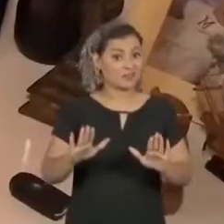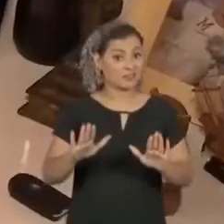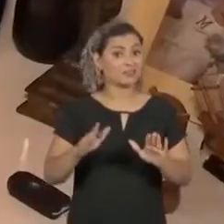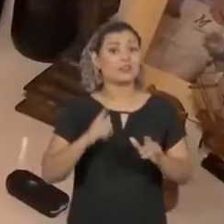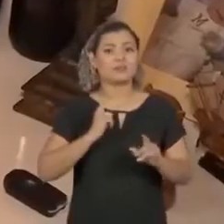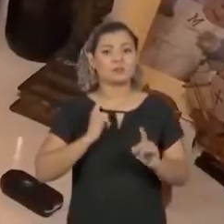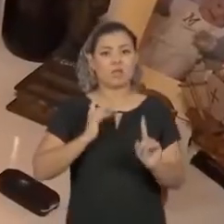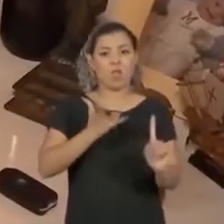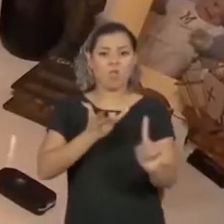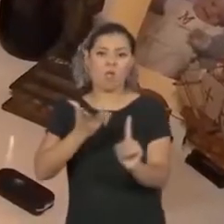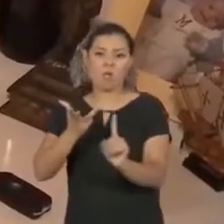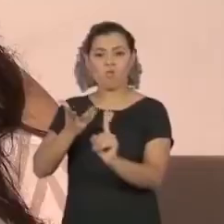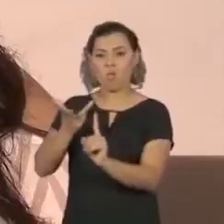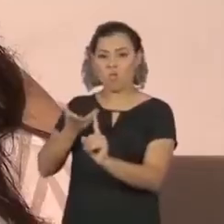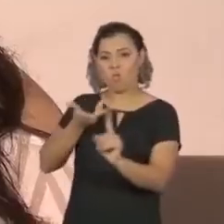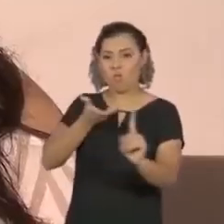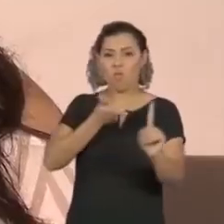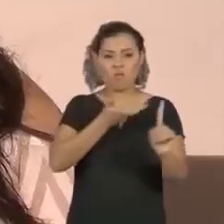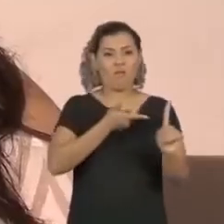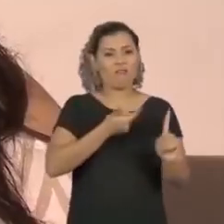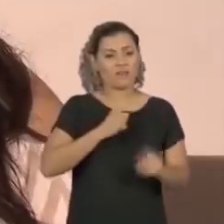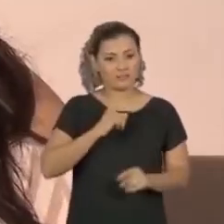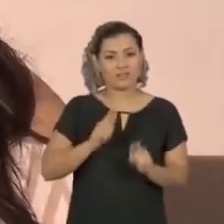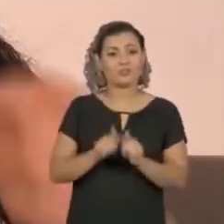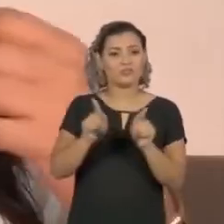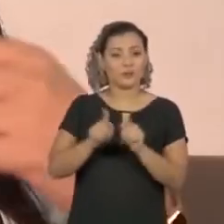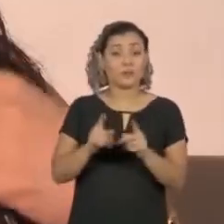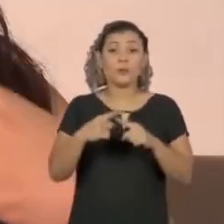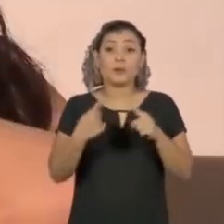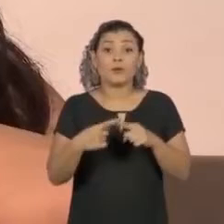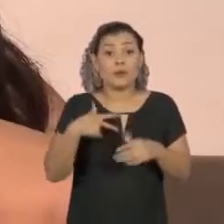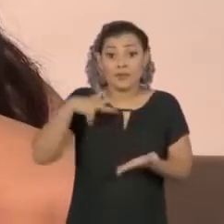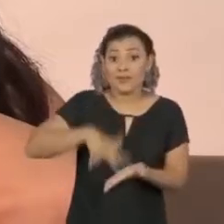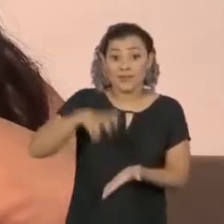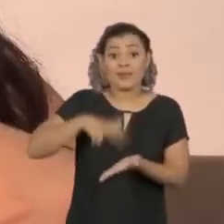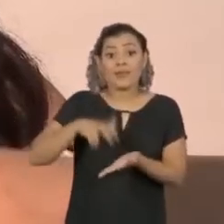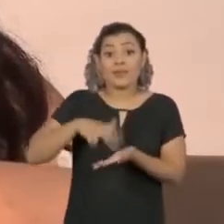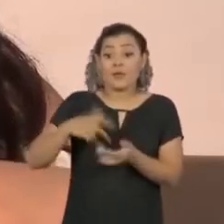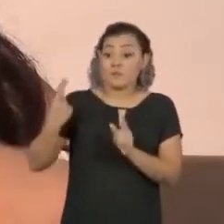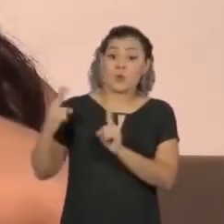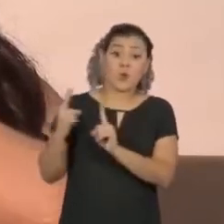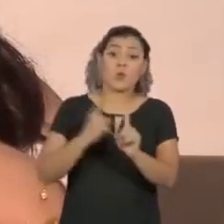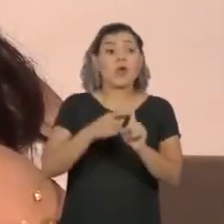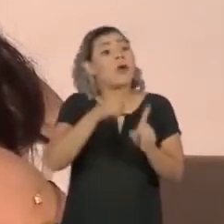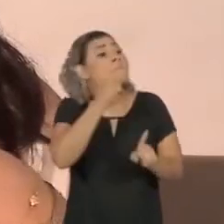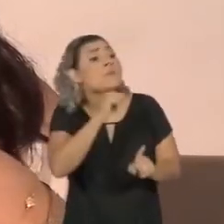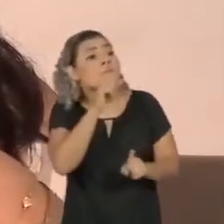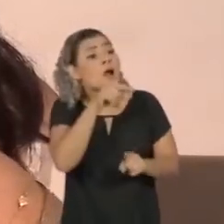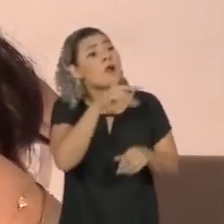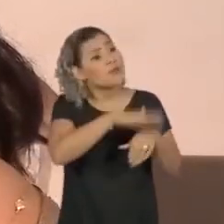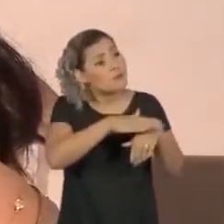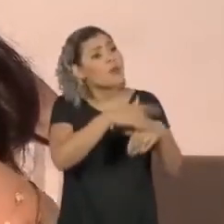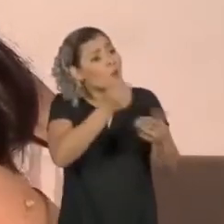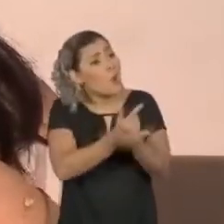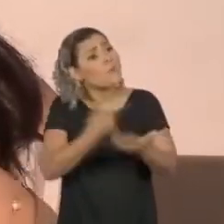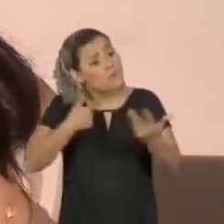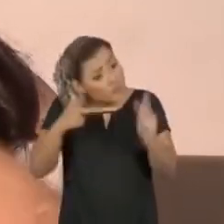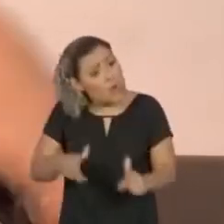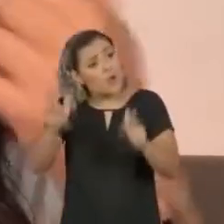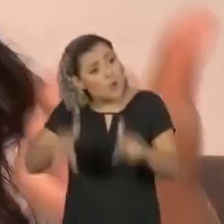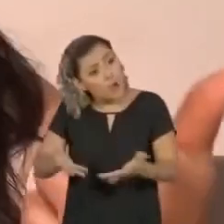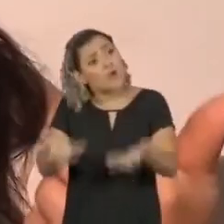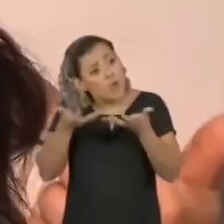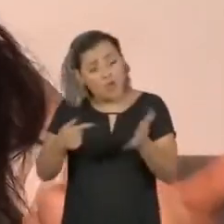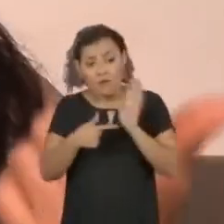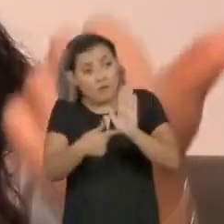apelos insistentes dos gêmeos eles pulam na verdade quando eles vendem correndo atrás de mim aí fala mais você me dá um desse você